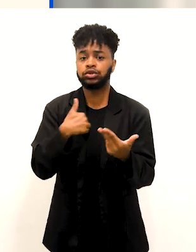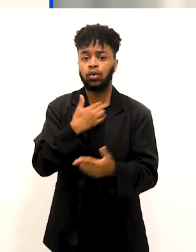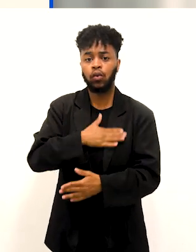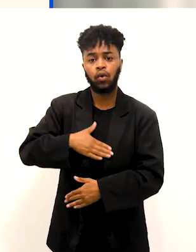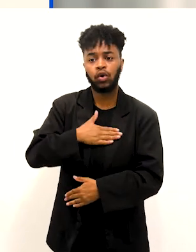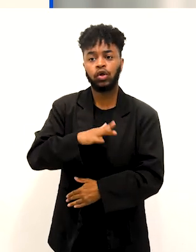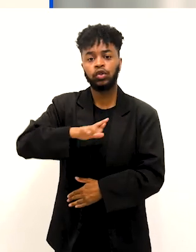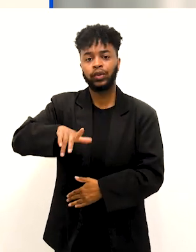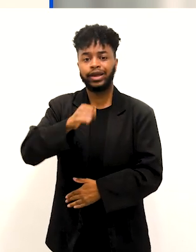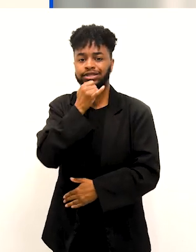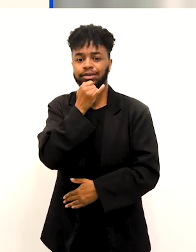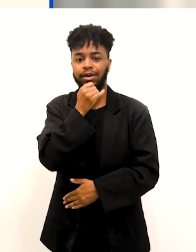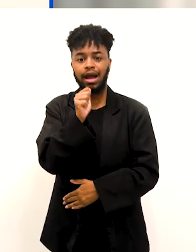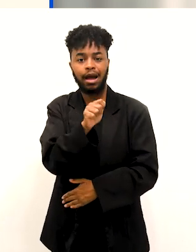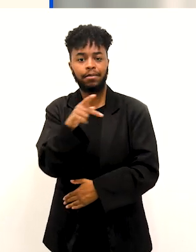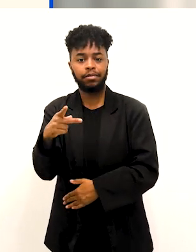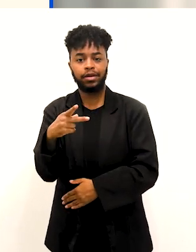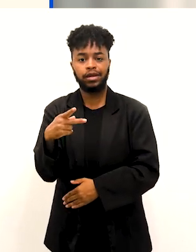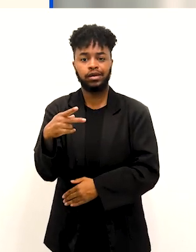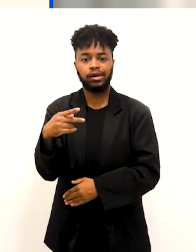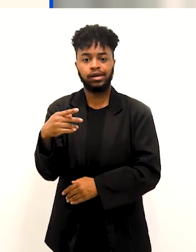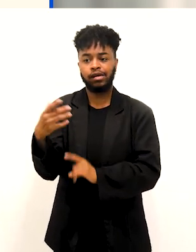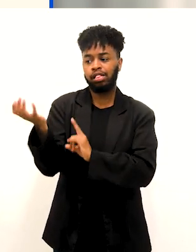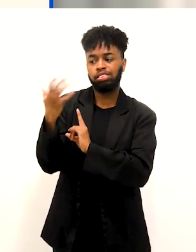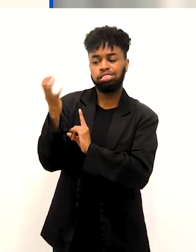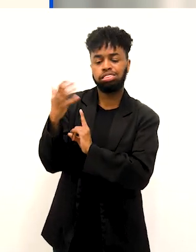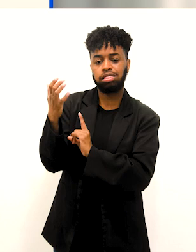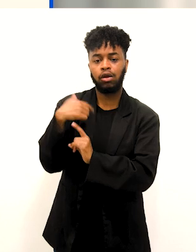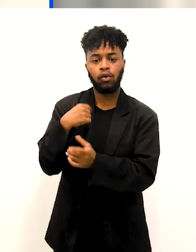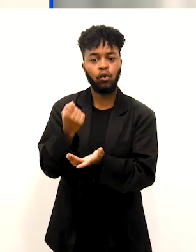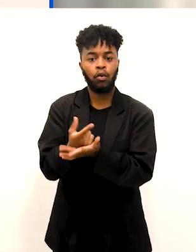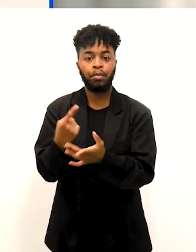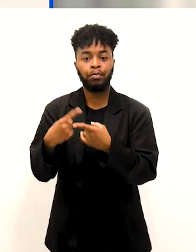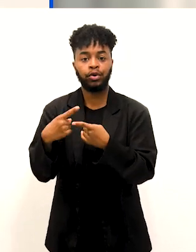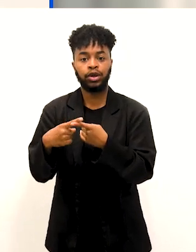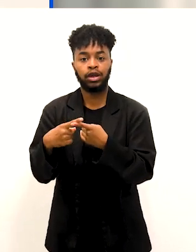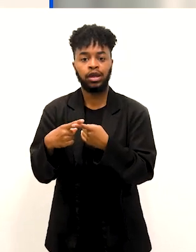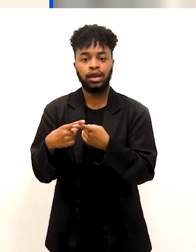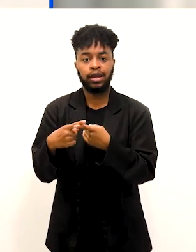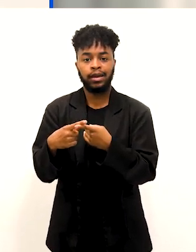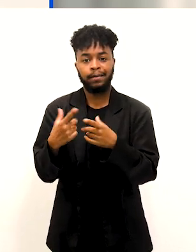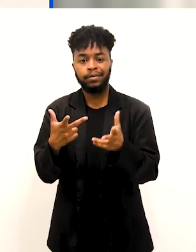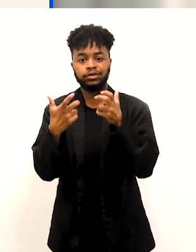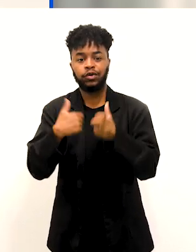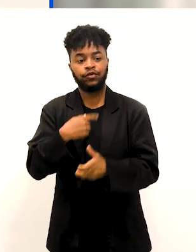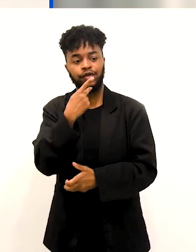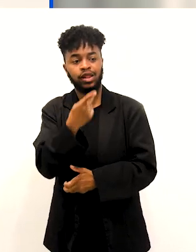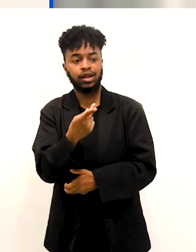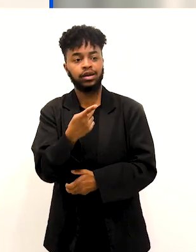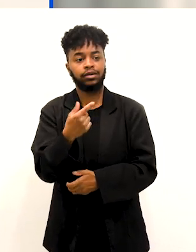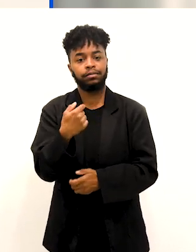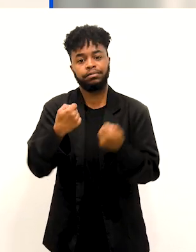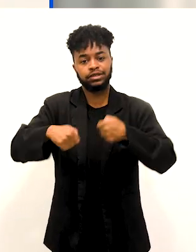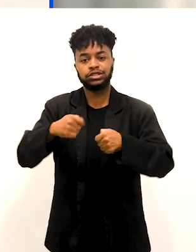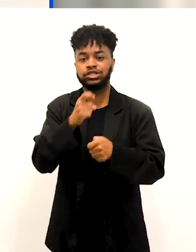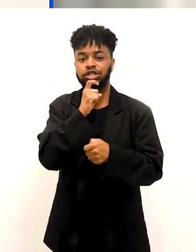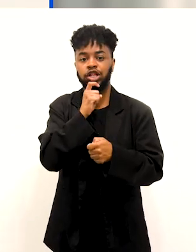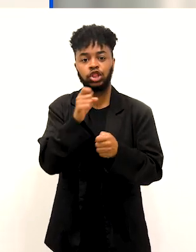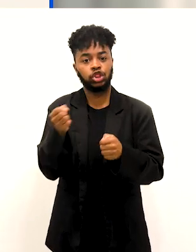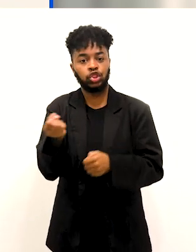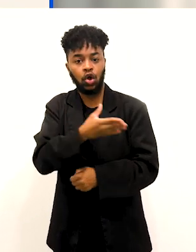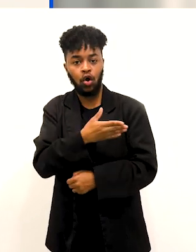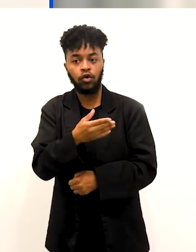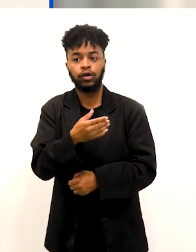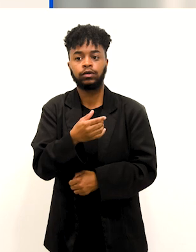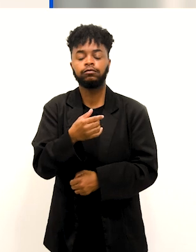realmente gosto, não daquilo que um app está me fazendo comprar porque ele escutou eu falando que eu precisava de uma geladeira nova. Eu vou passar 3 dias